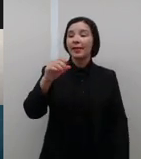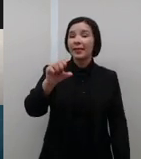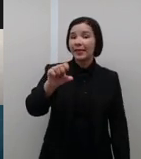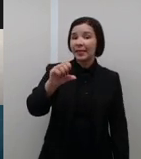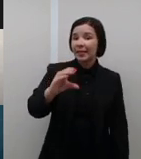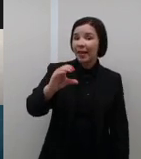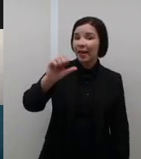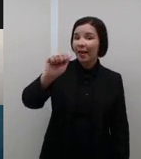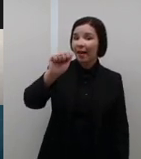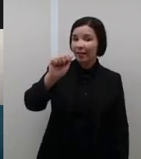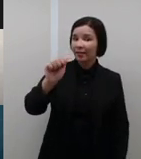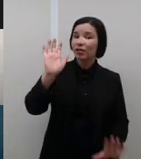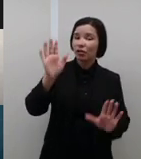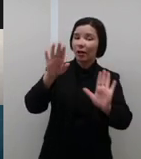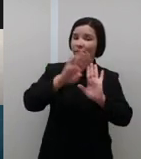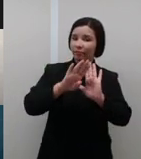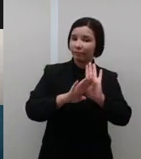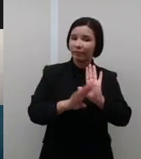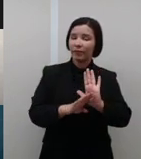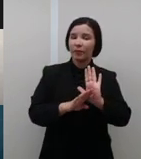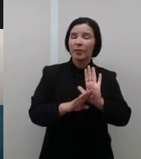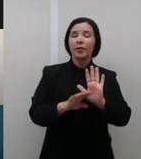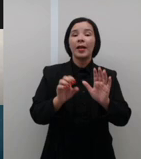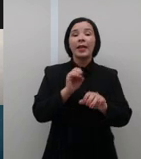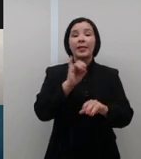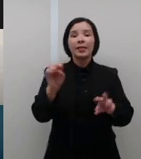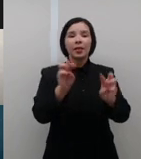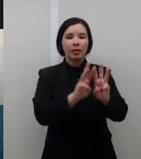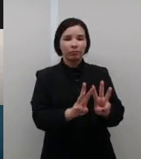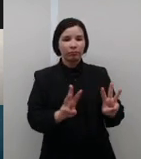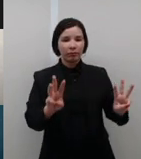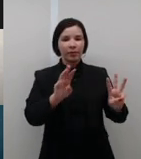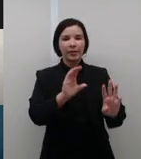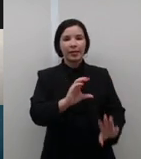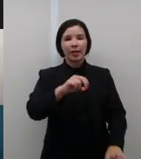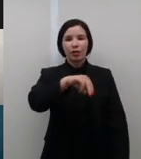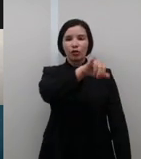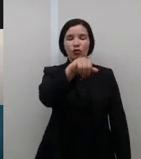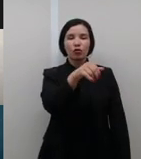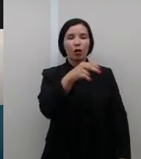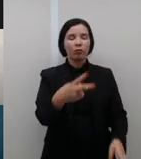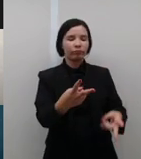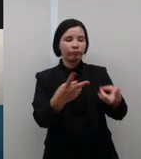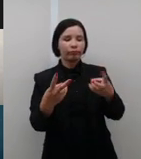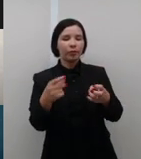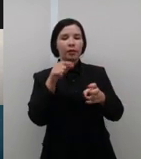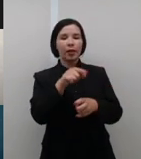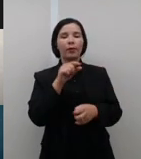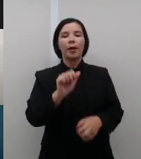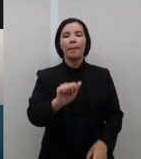consulta à página oficial do CNJ, na internet, verifica-se que no PCA